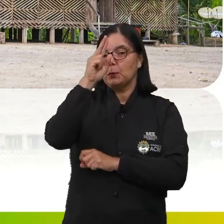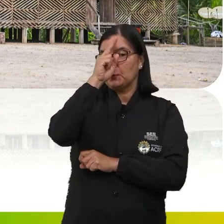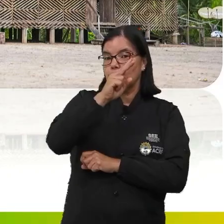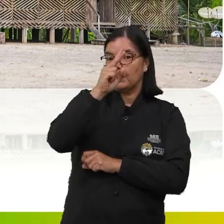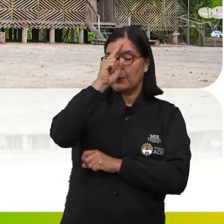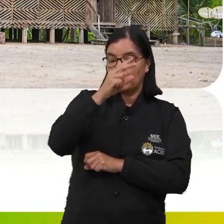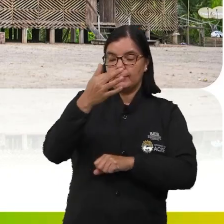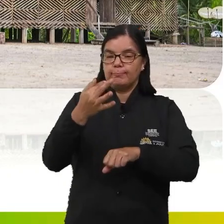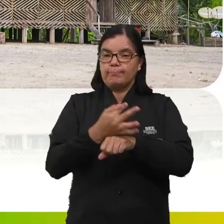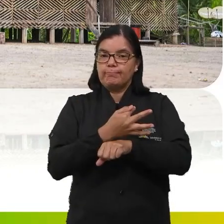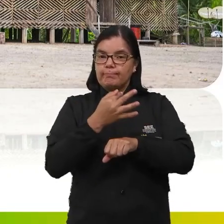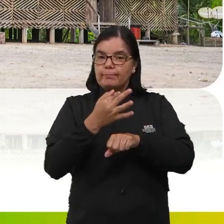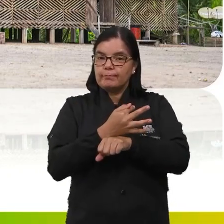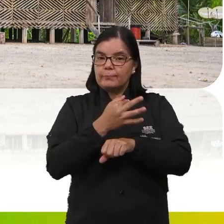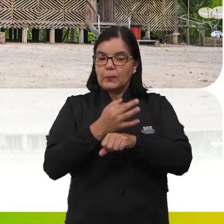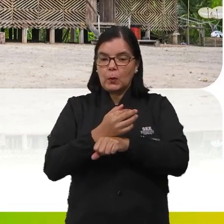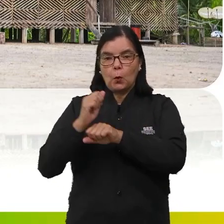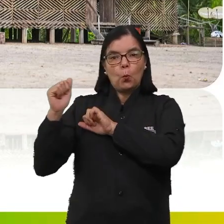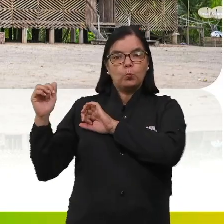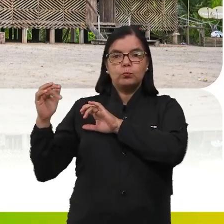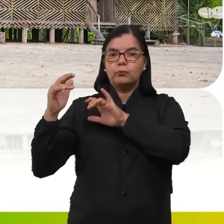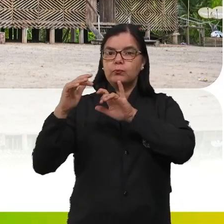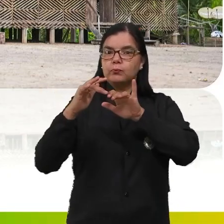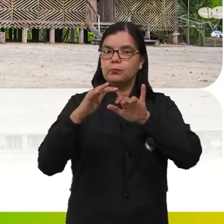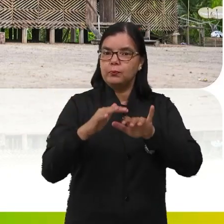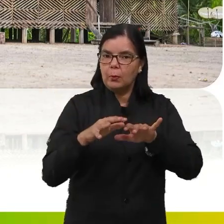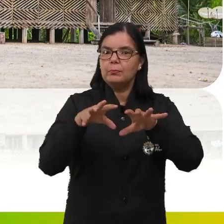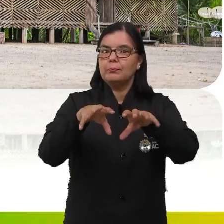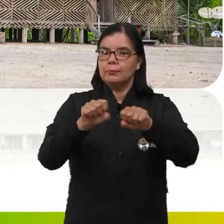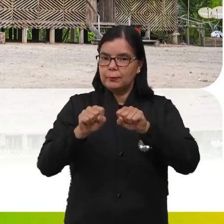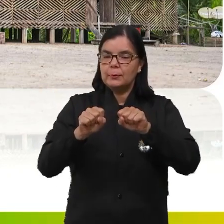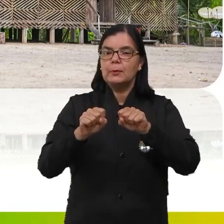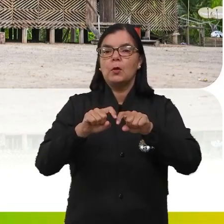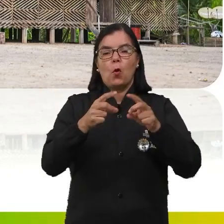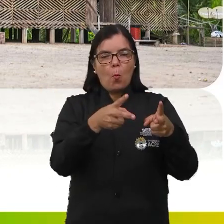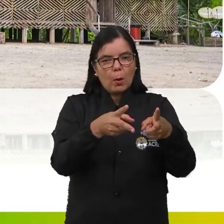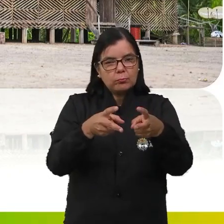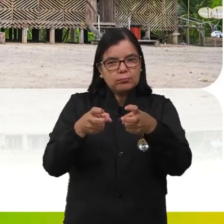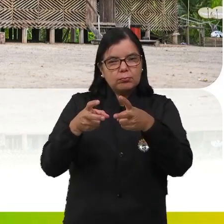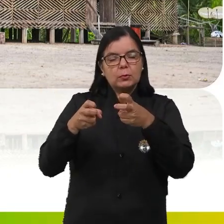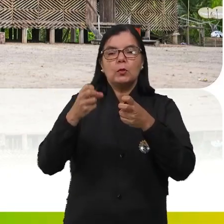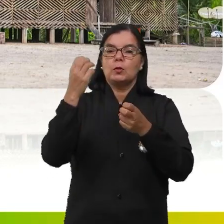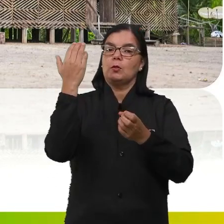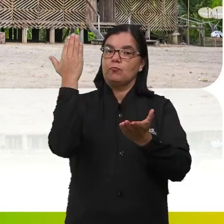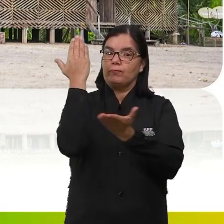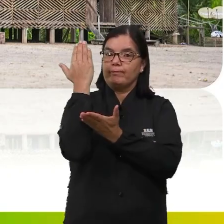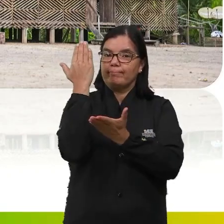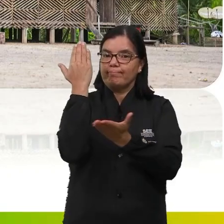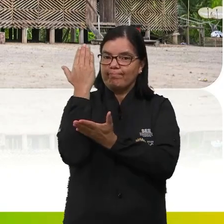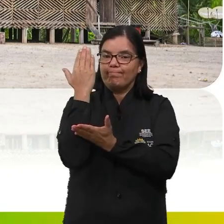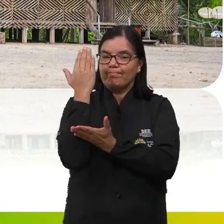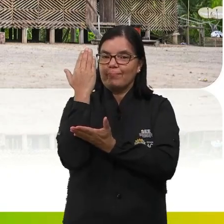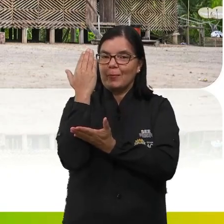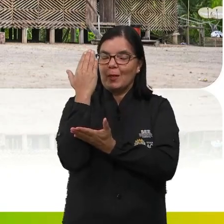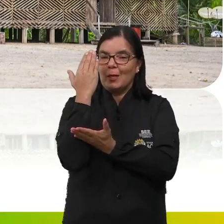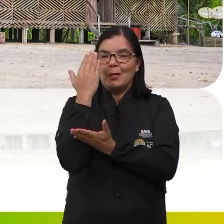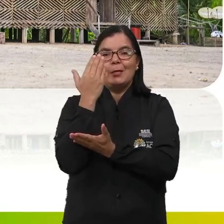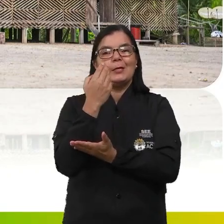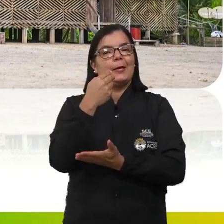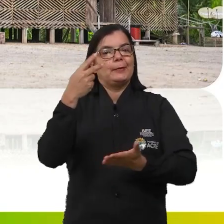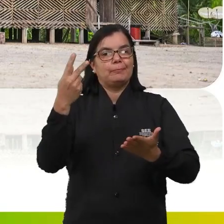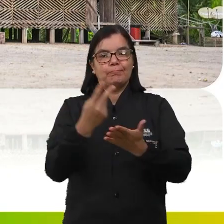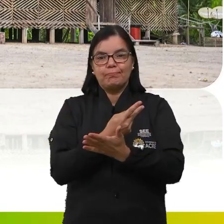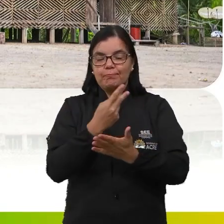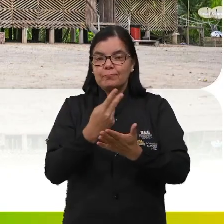histórica resistência contra invasões territoriais, como a exploração madeireira ilegal. E